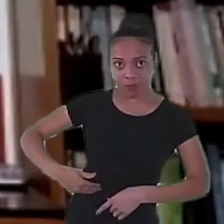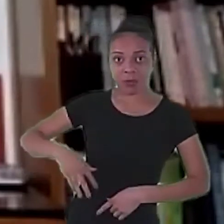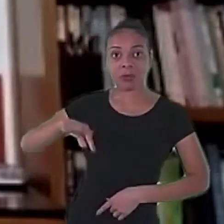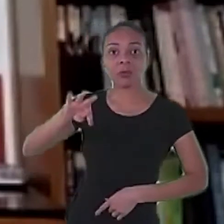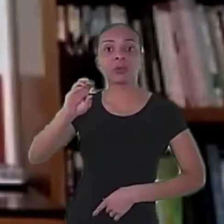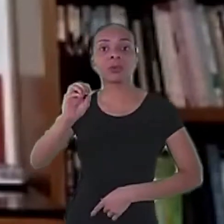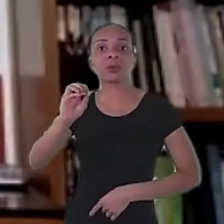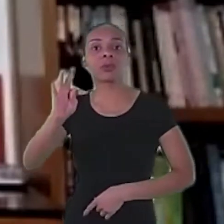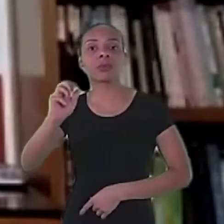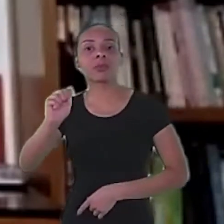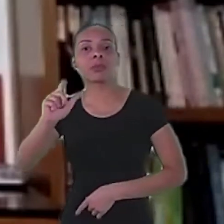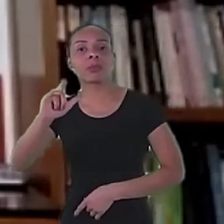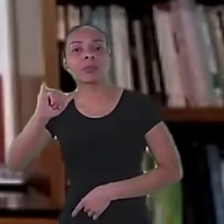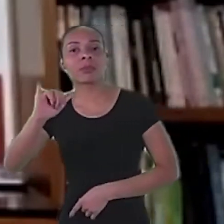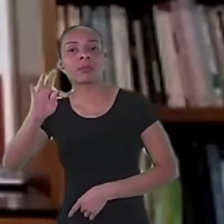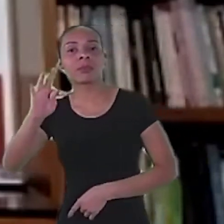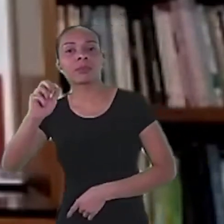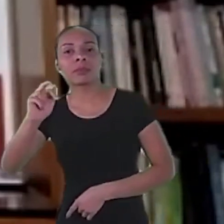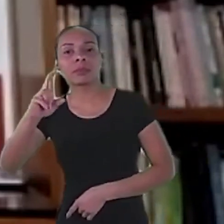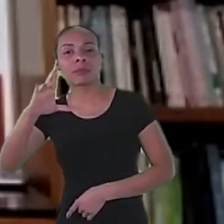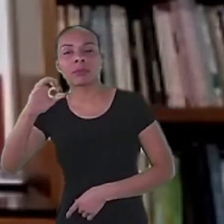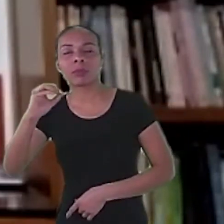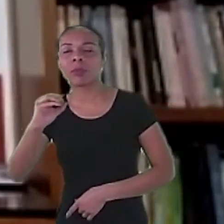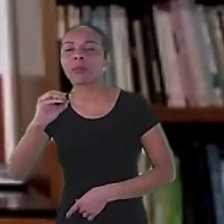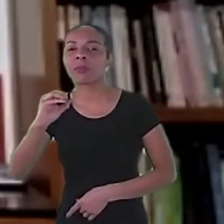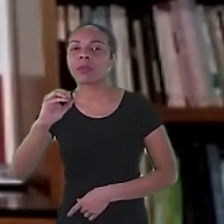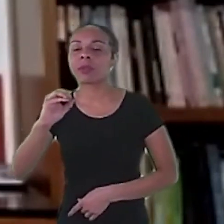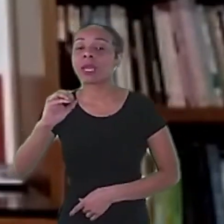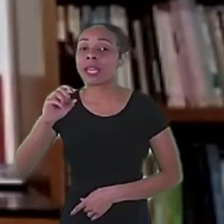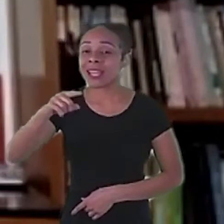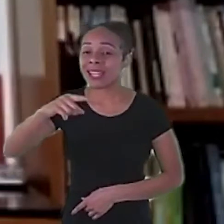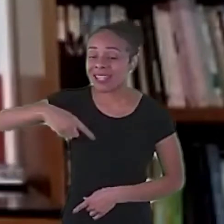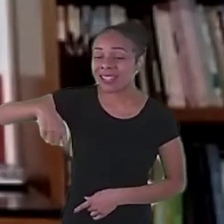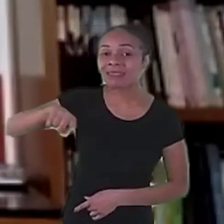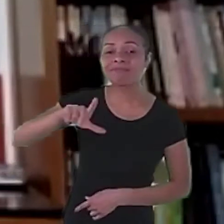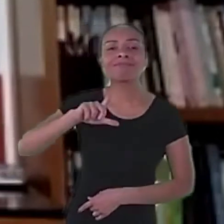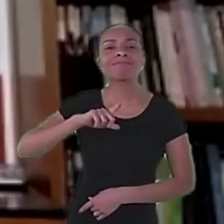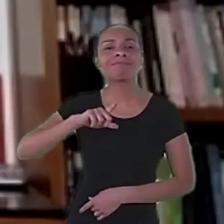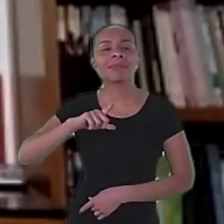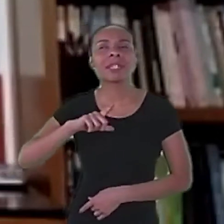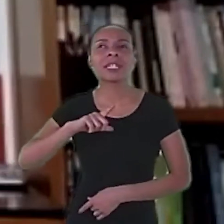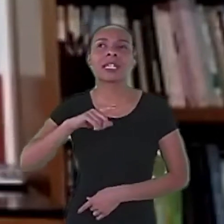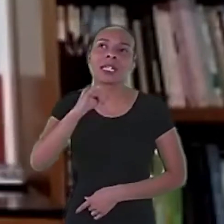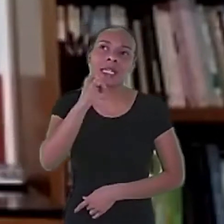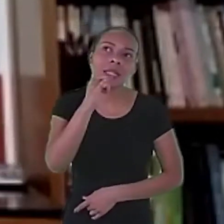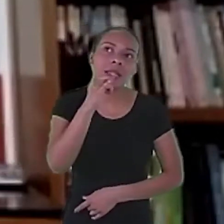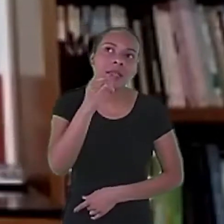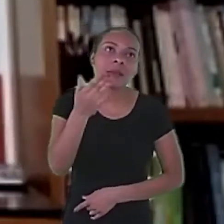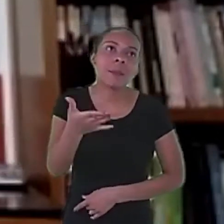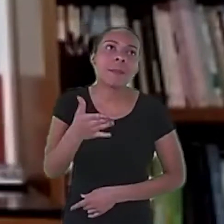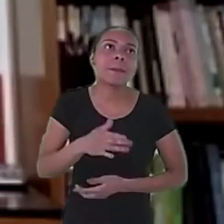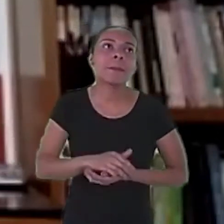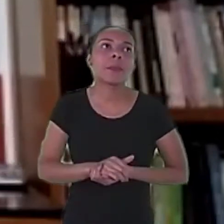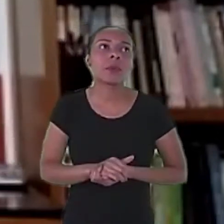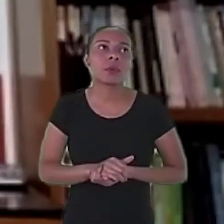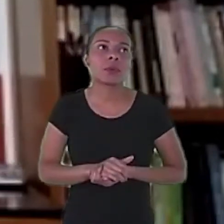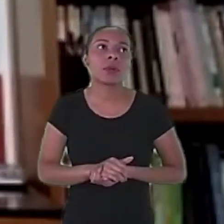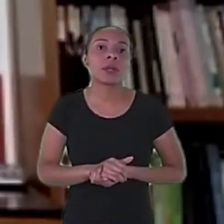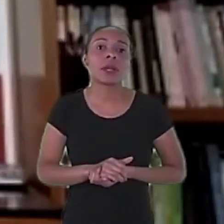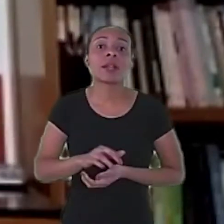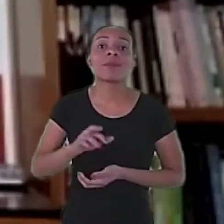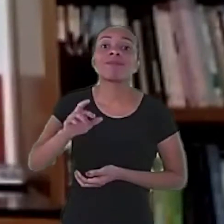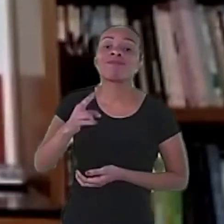fundam na identificação. O exemplo mais citado é